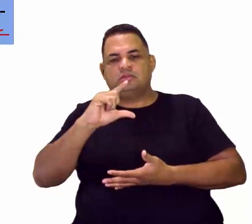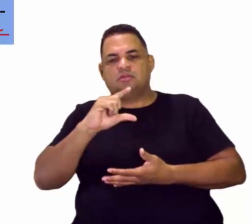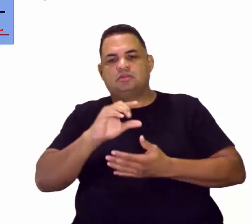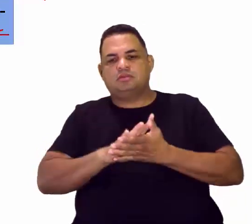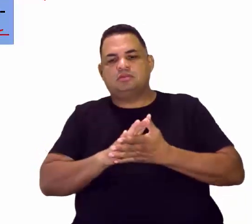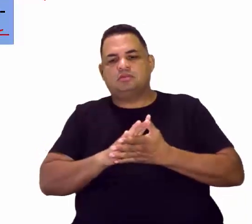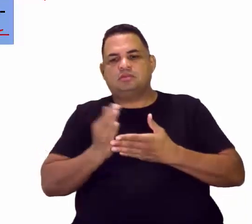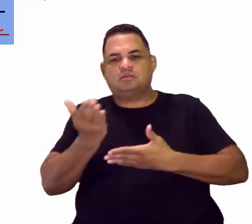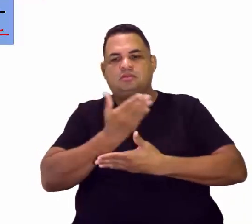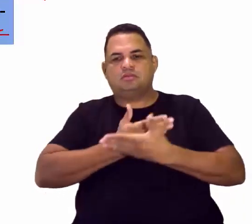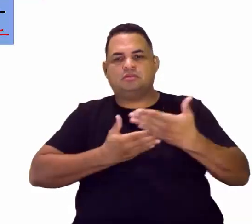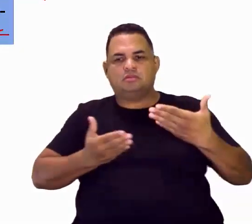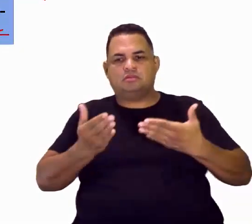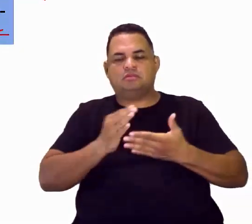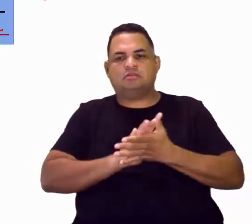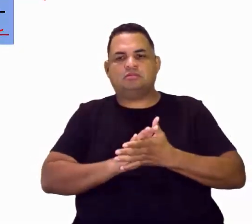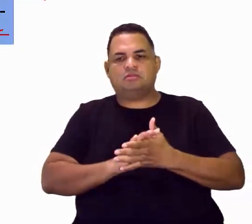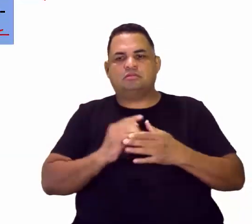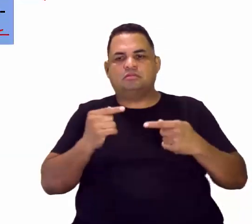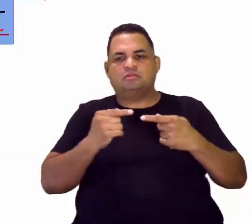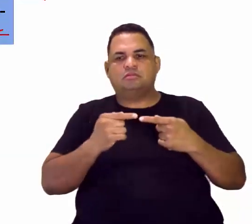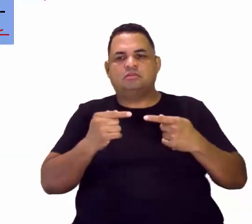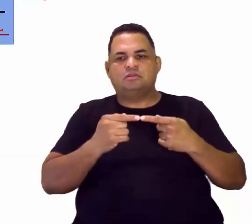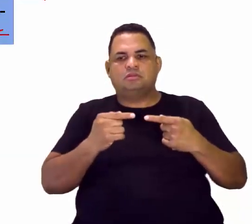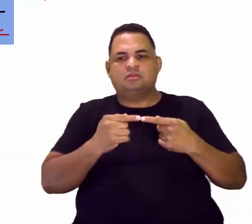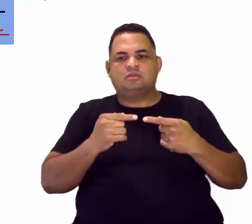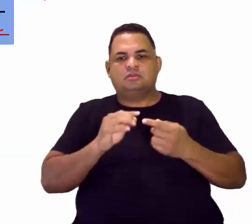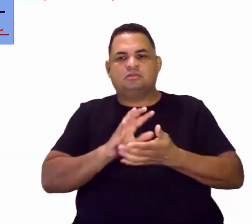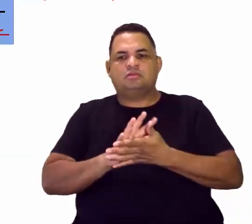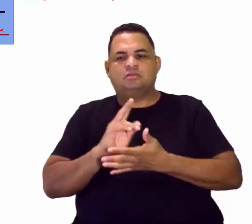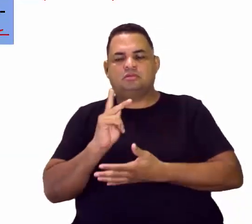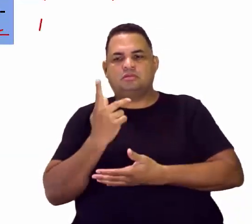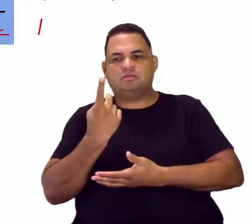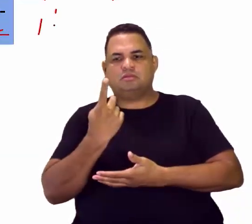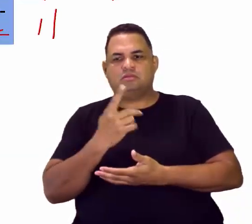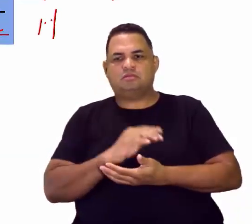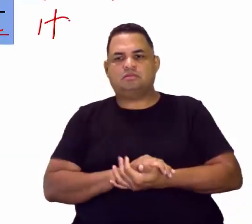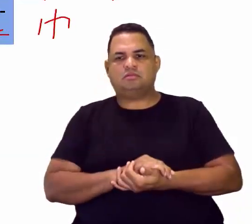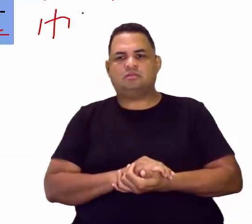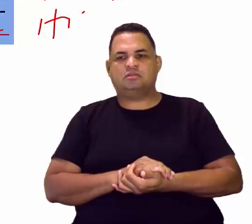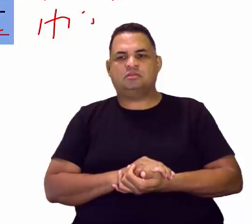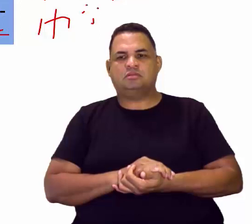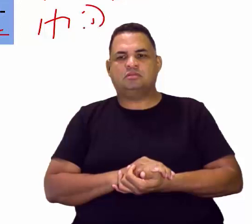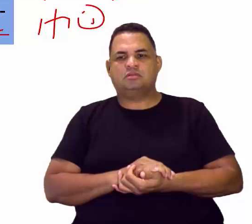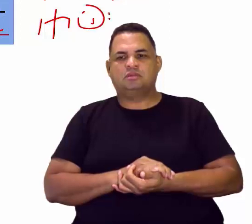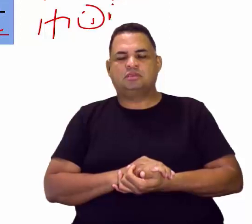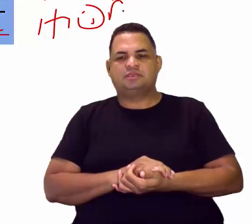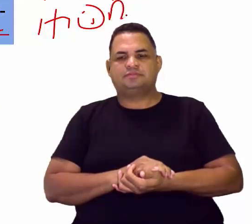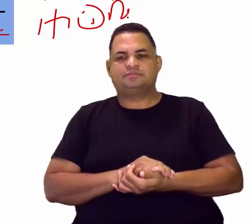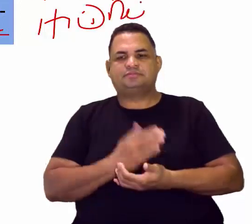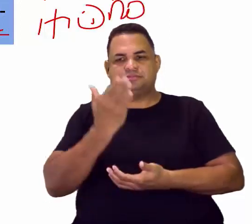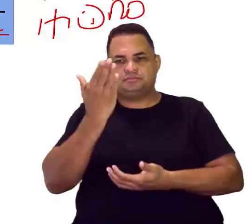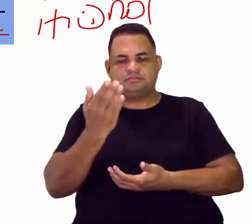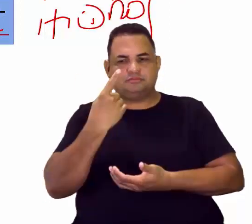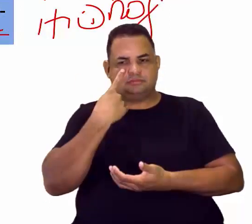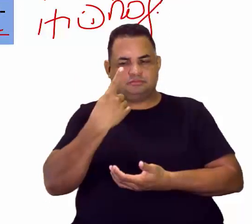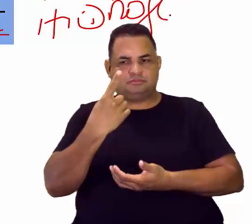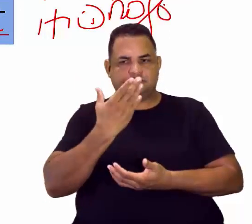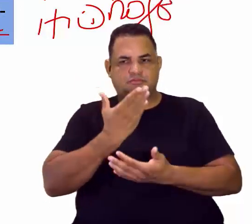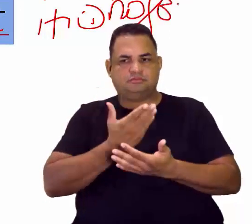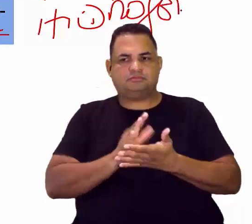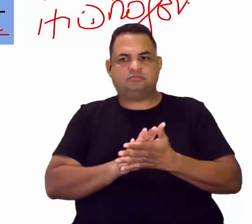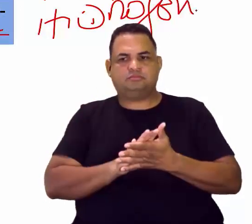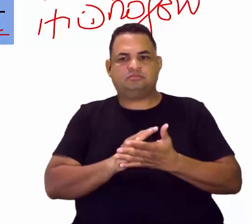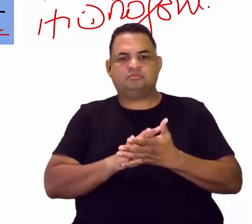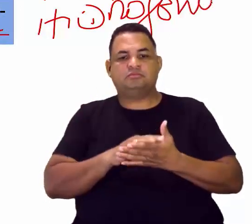chama-se ligação de hidrogênio, tá bom? Conforme vocês viram que